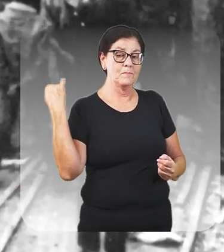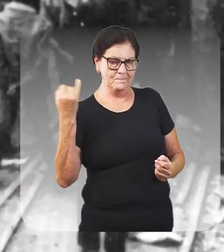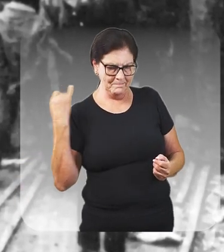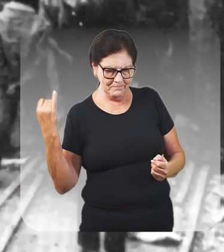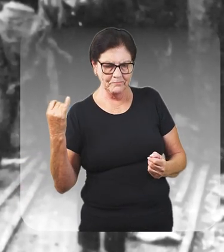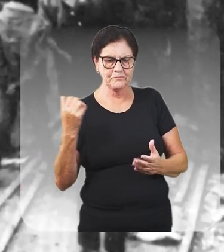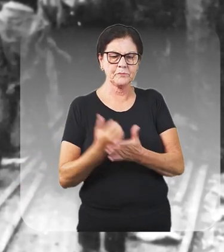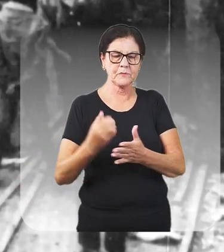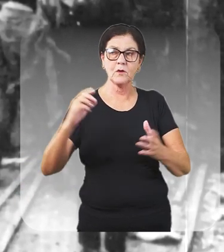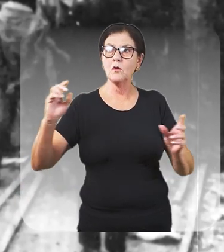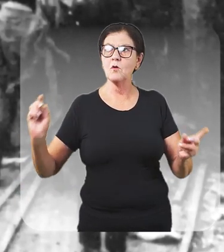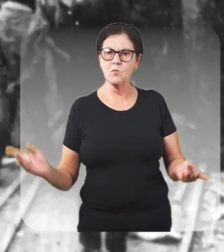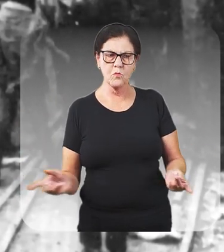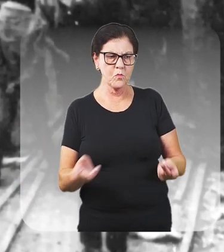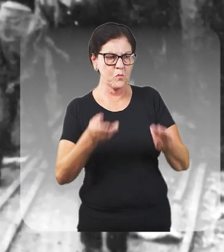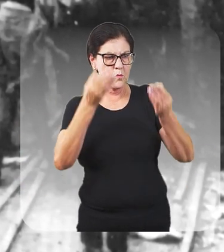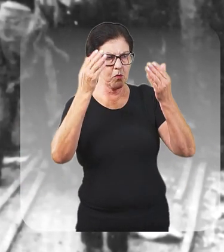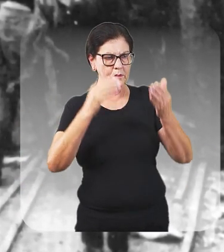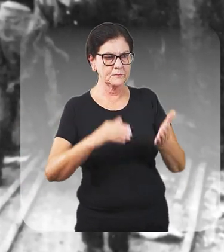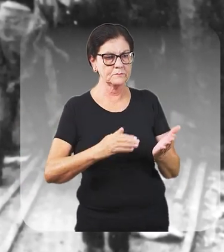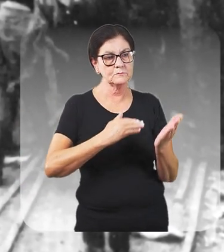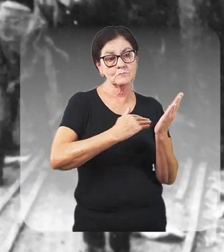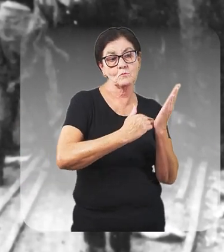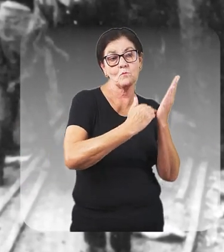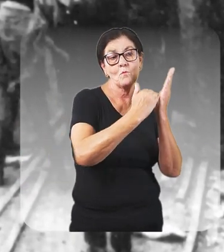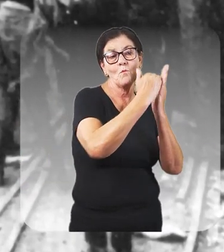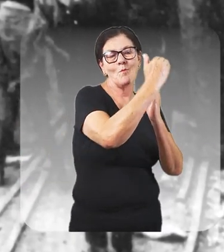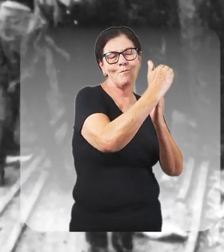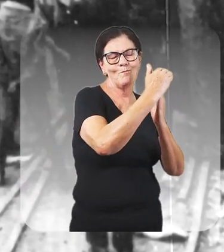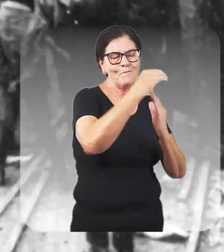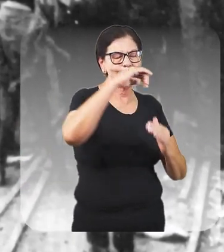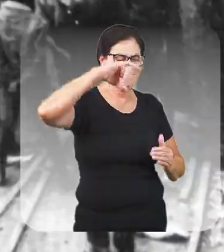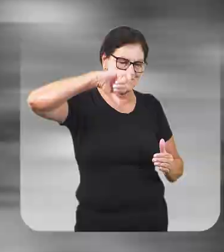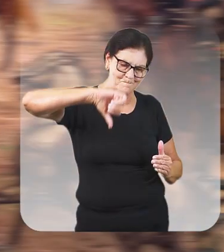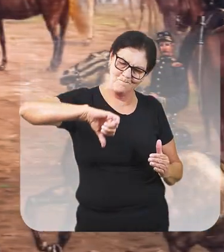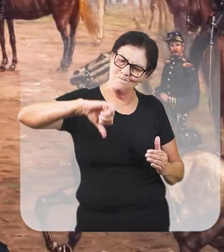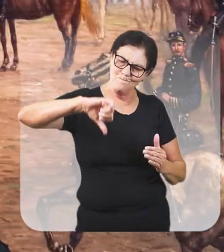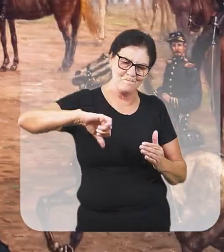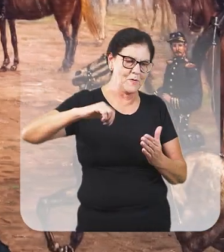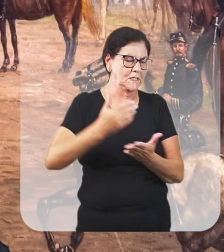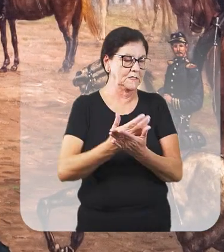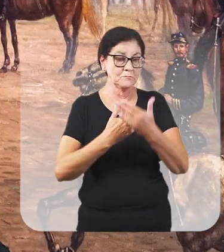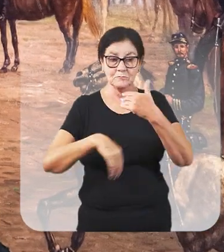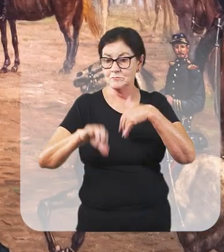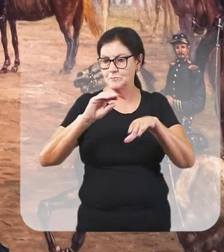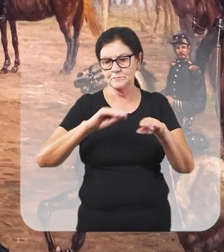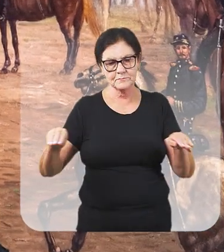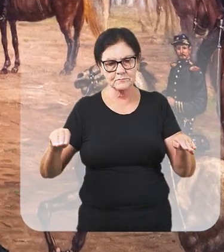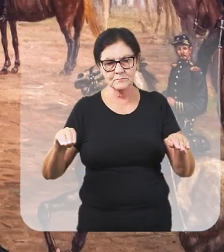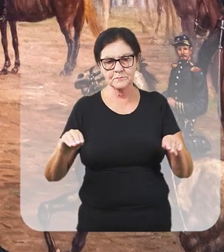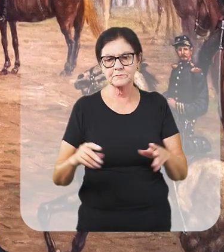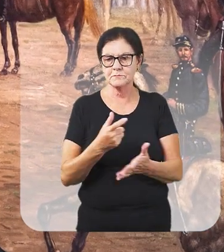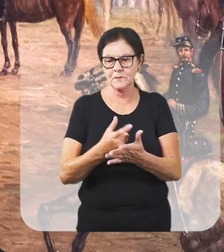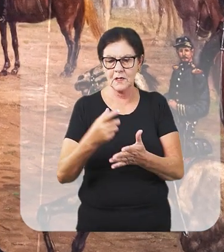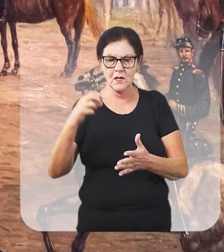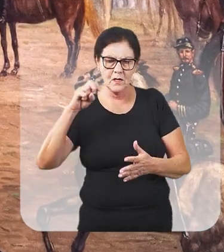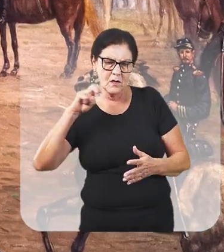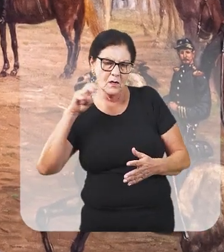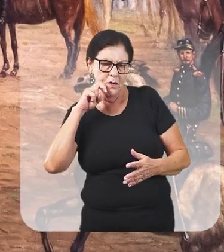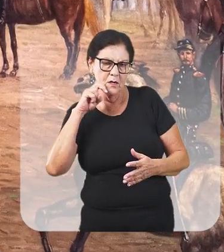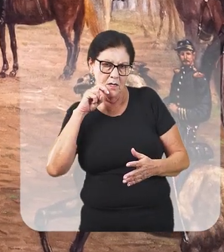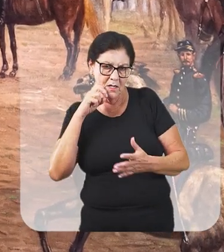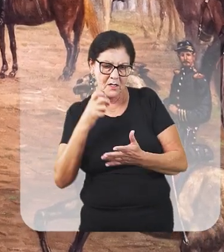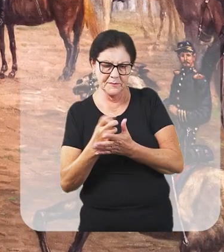importância começava a surgir: o crescente descontentamento no exército. Os militares, que haviam sido protagonistas